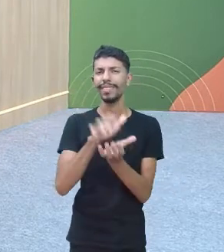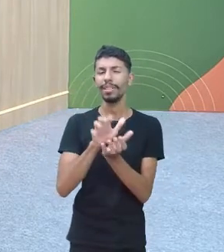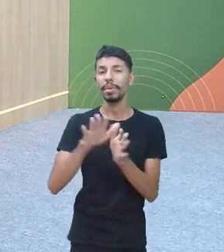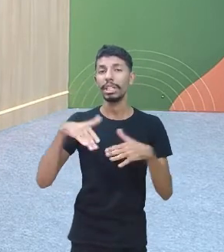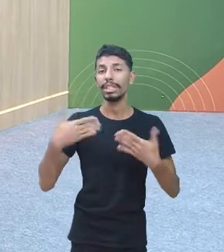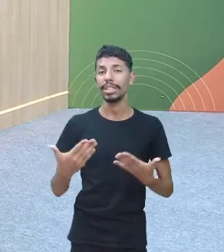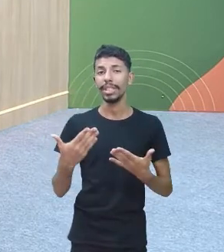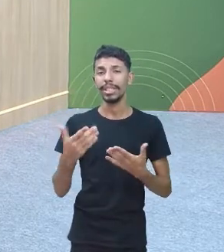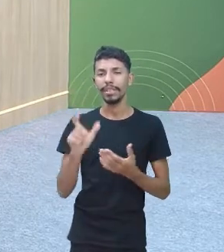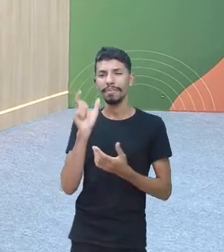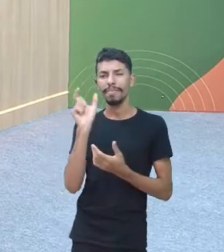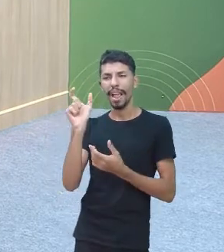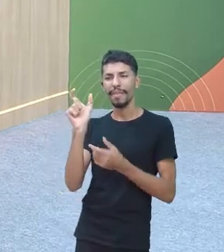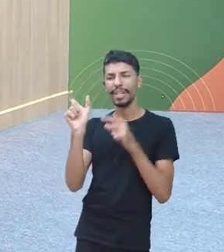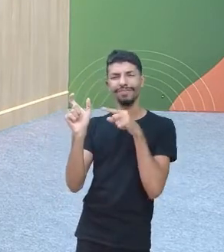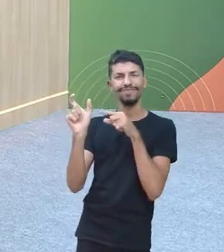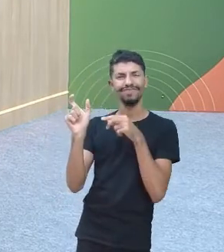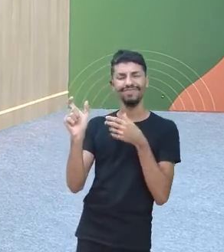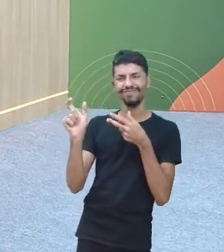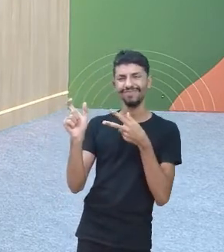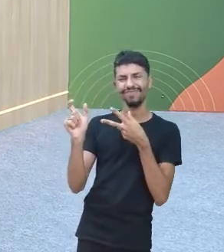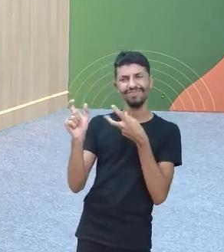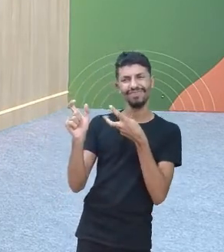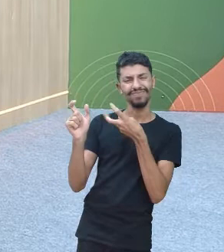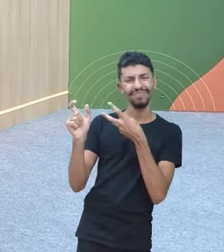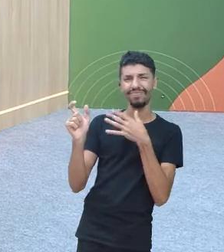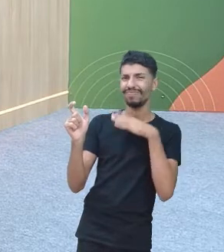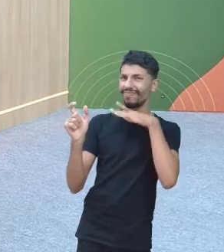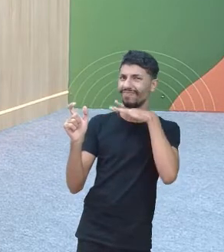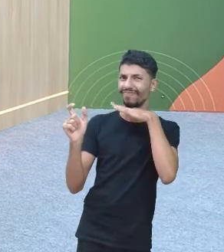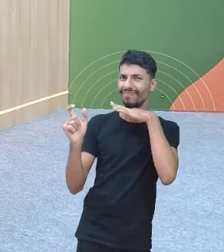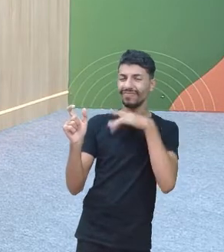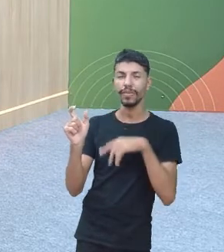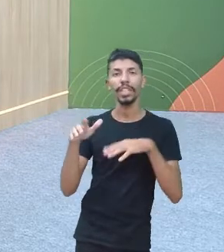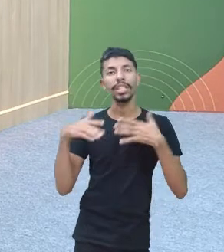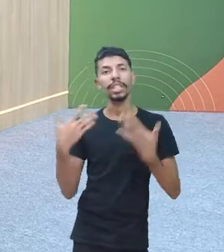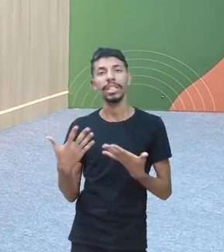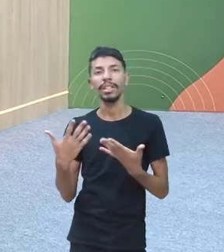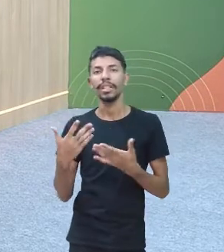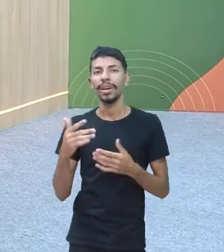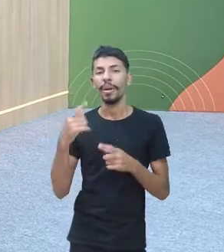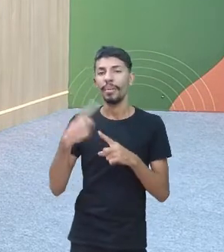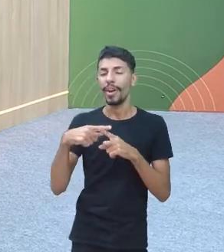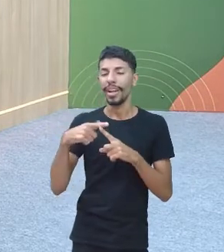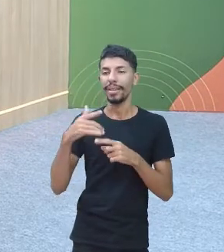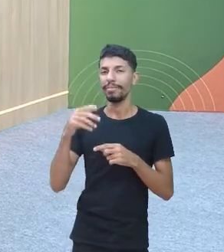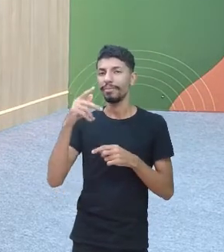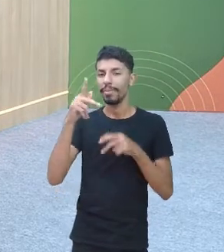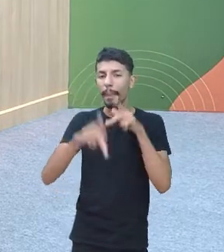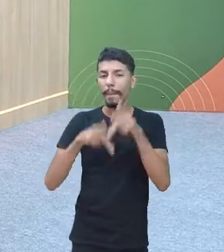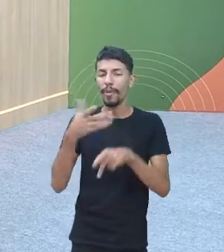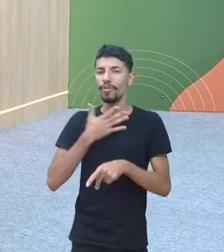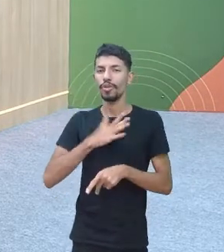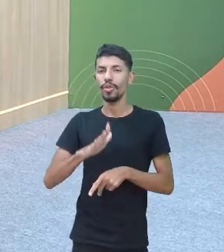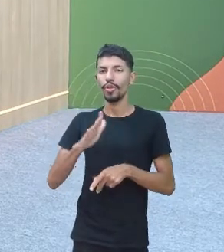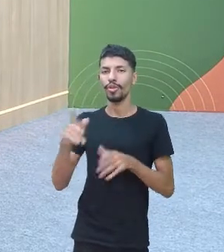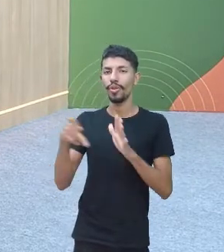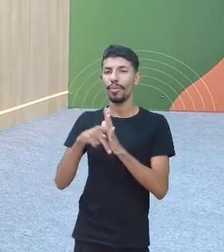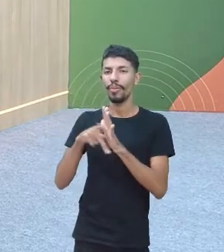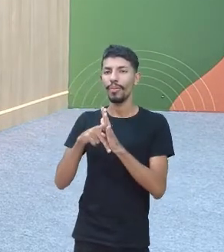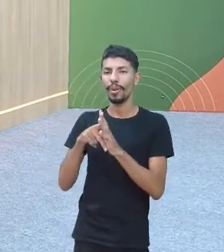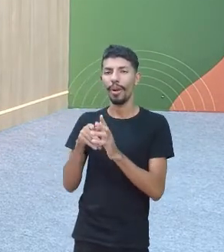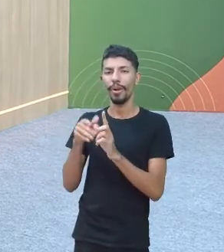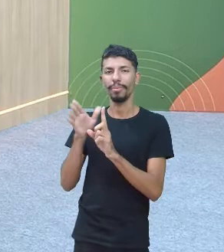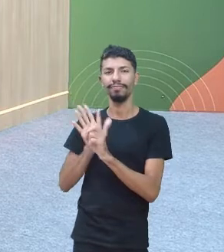visto, né? Por quê? Porque primeiro que eles já não gostaram da indicação da coroa portuguesa, depois,